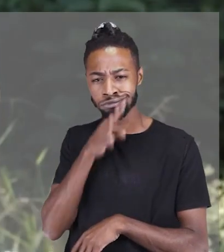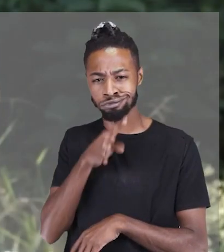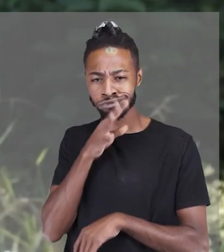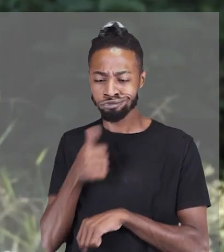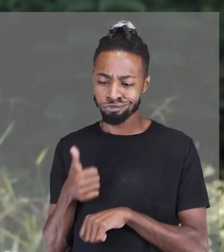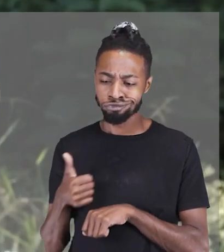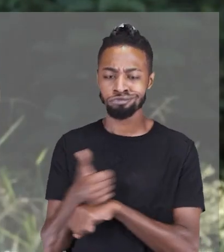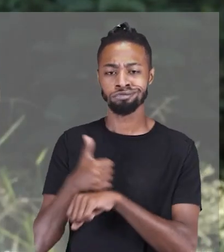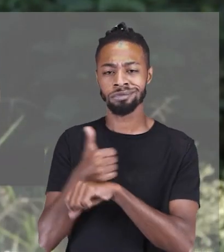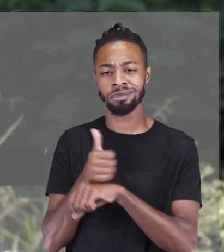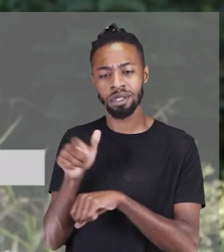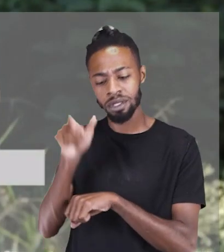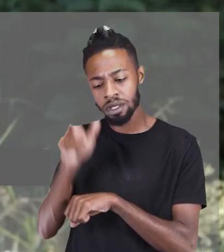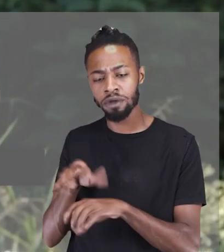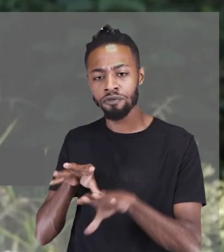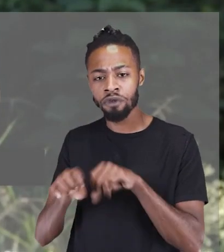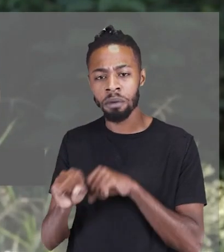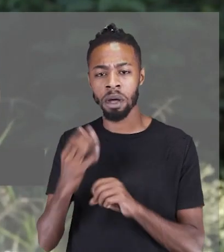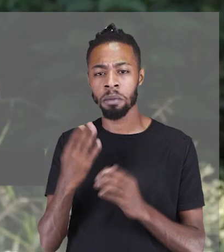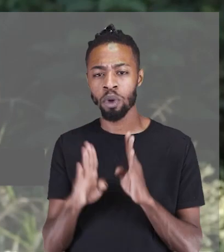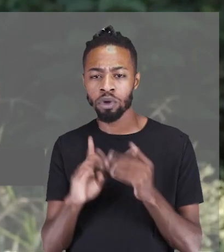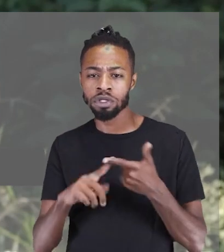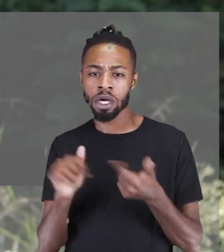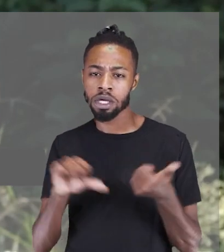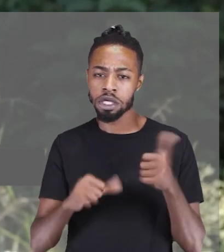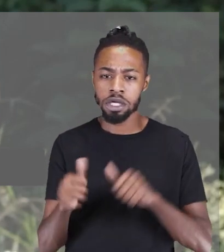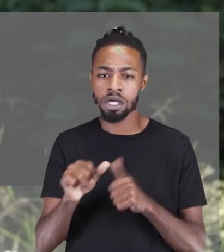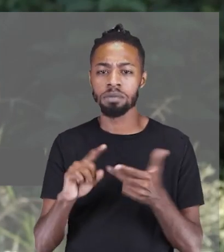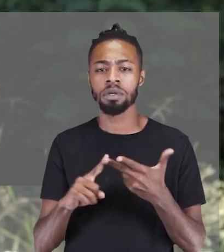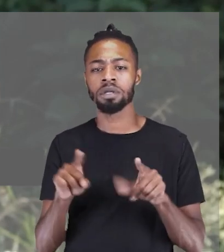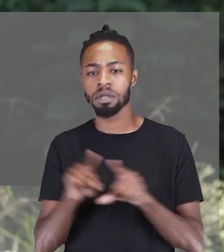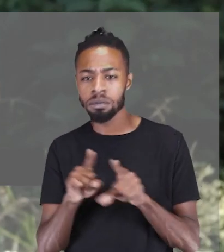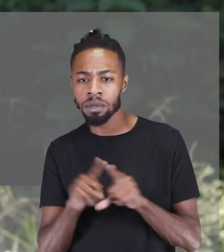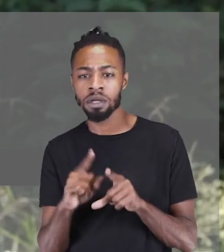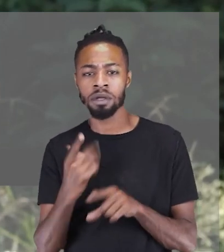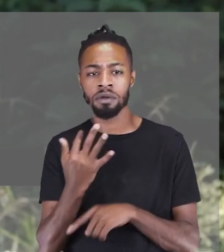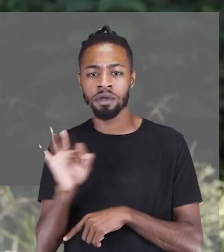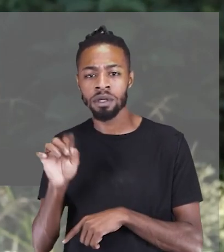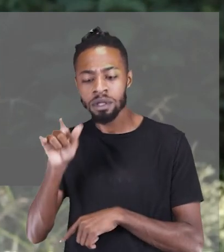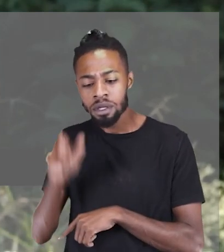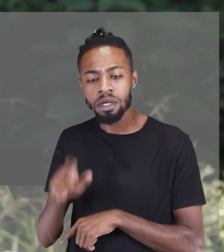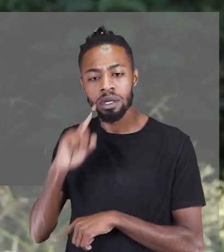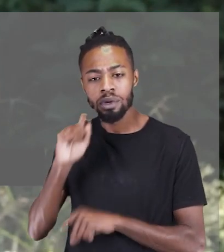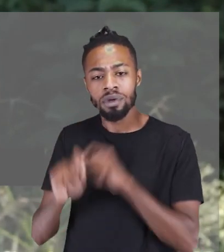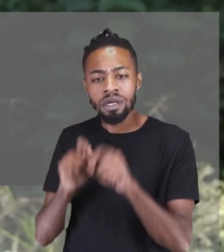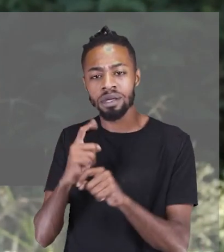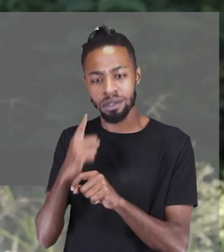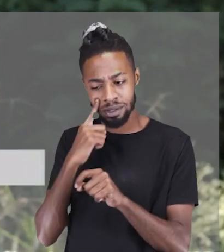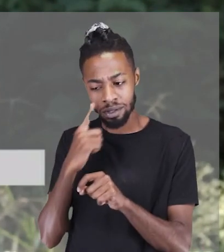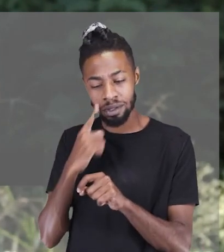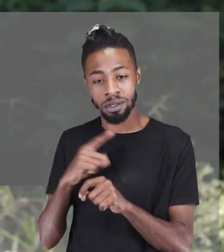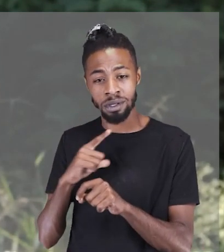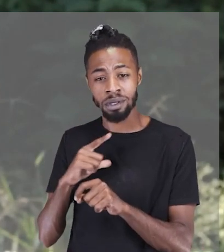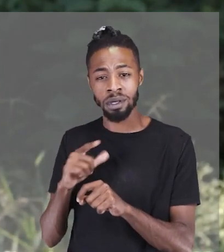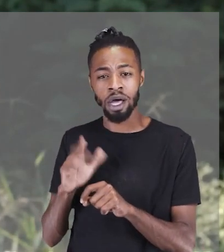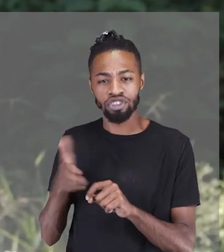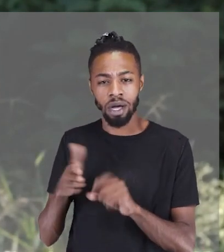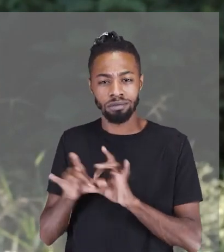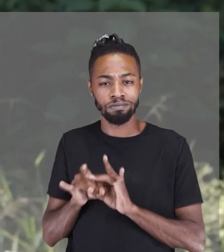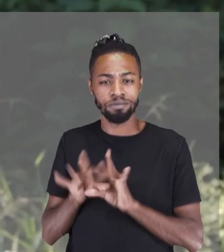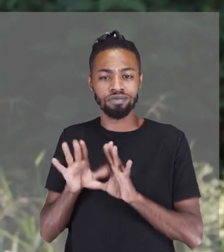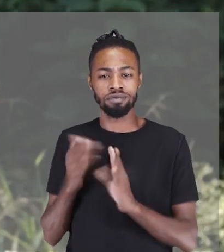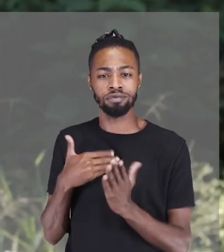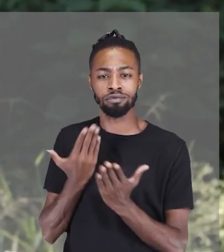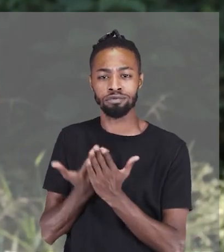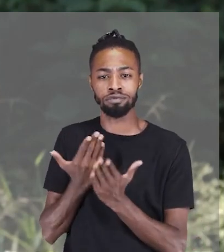A gente tem que lembrar que nos anos finais do ensino fundamental, os professores já são especialistas. Eles se formam em biologia, em química,